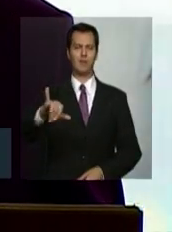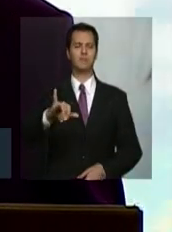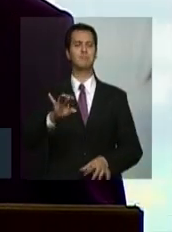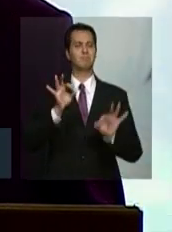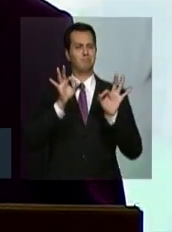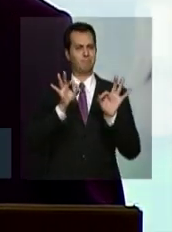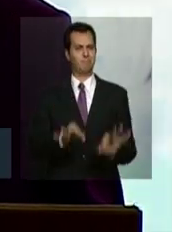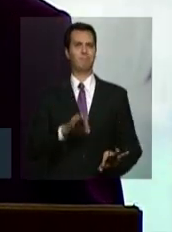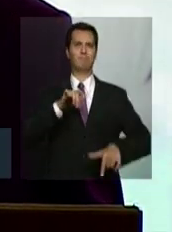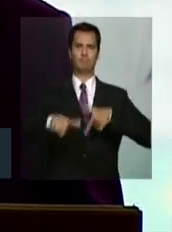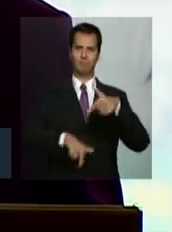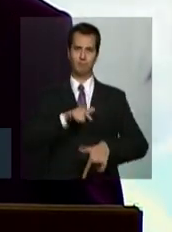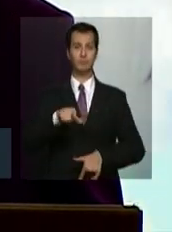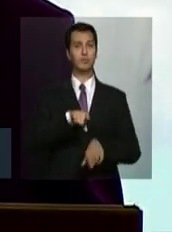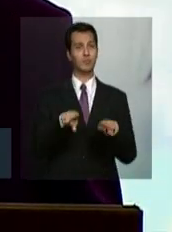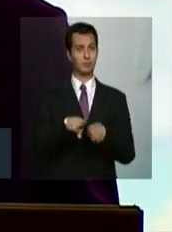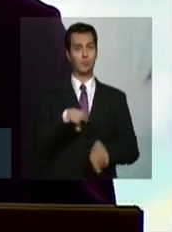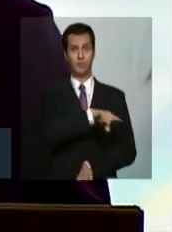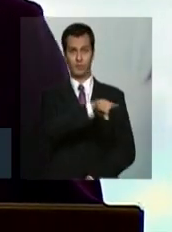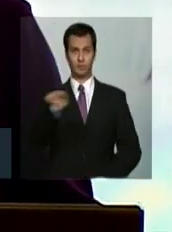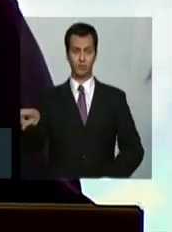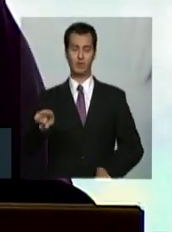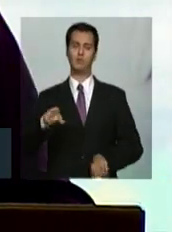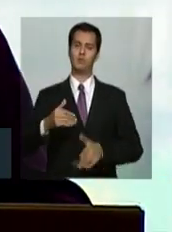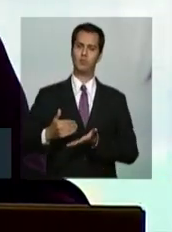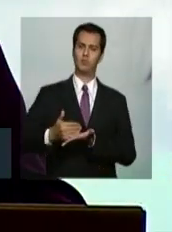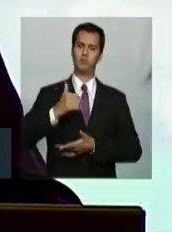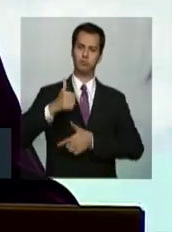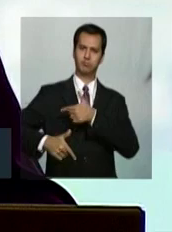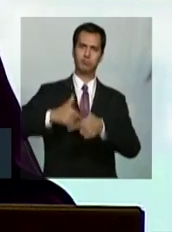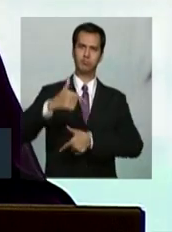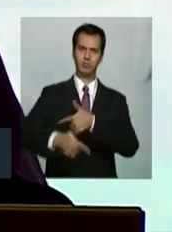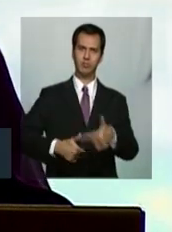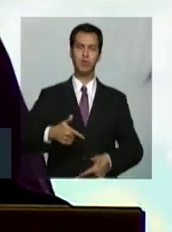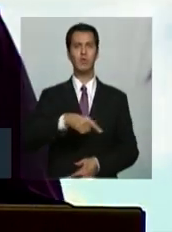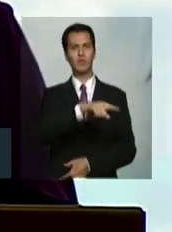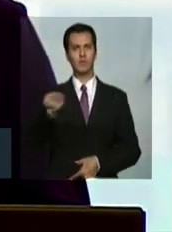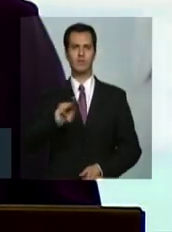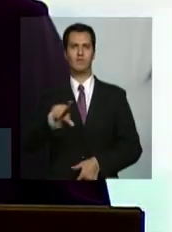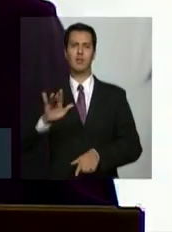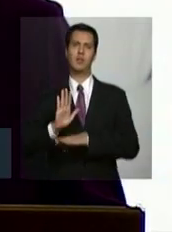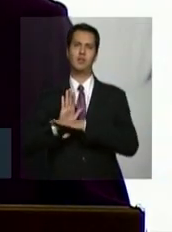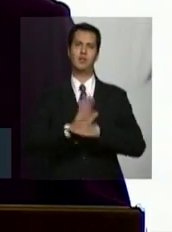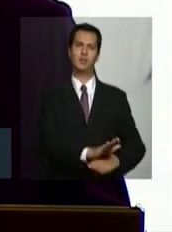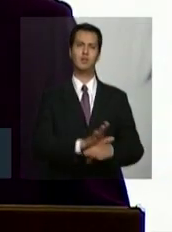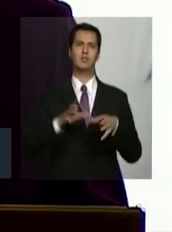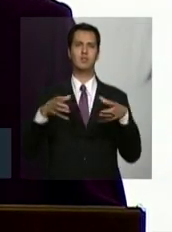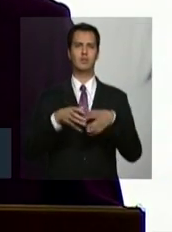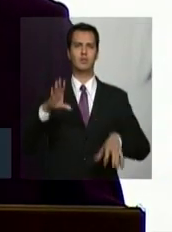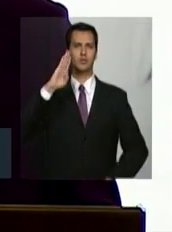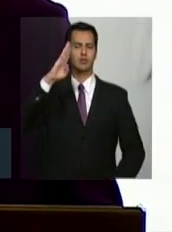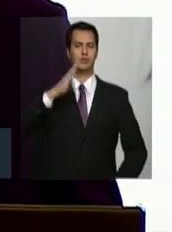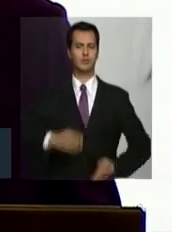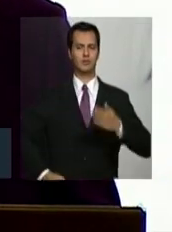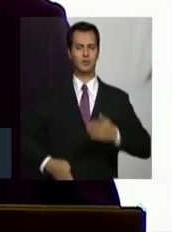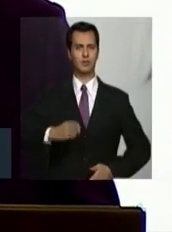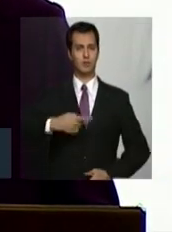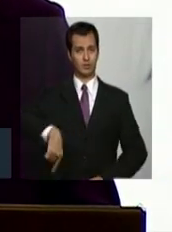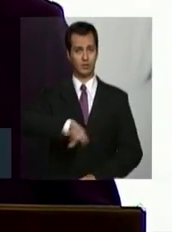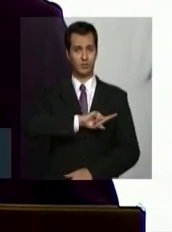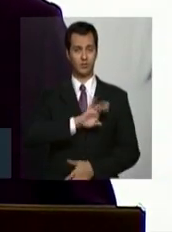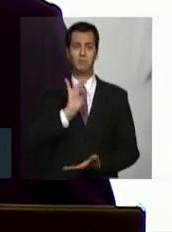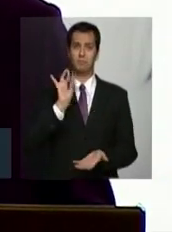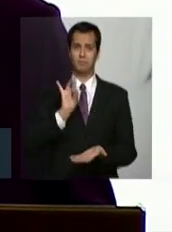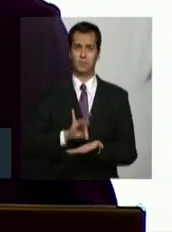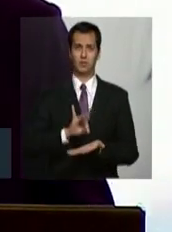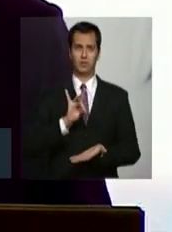ao exercê-las, contribuirão para fazer de nossas Forças Armadas cada vez mais motivo